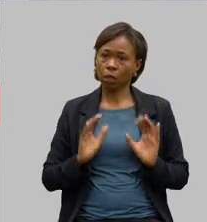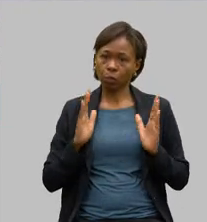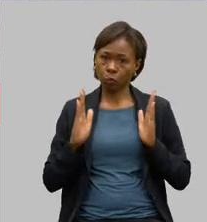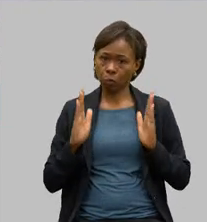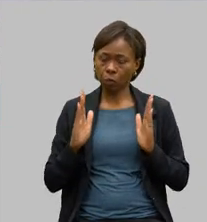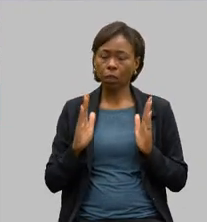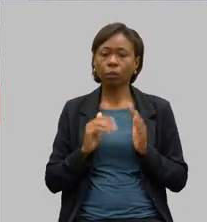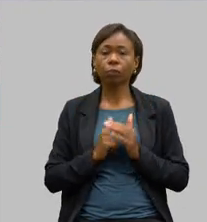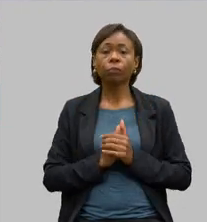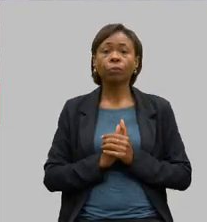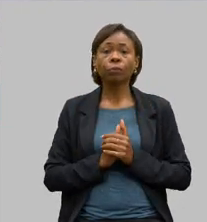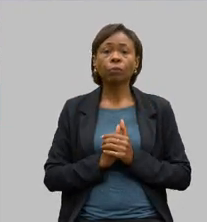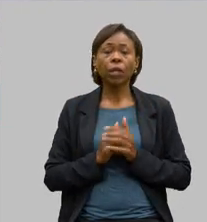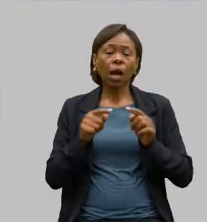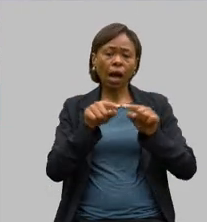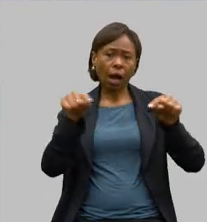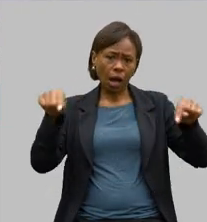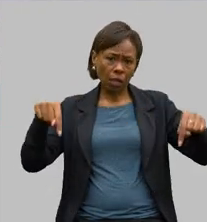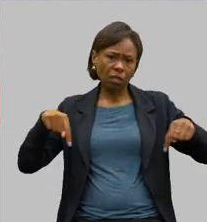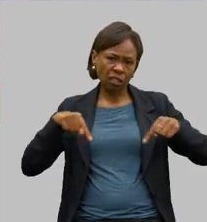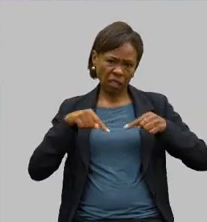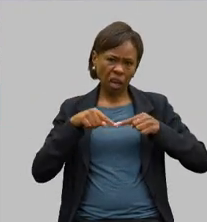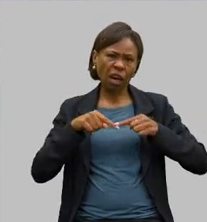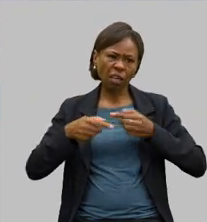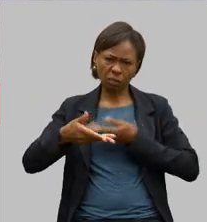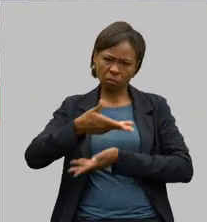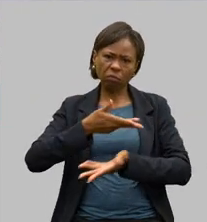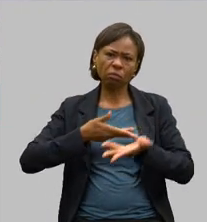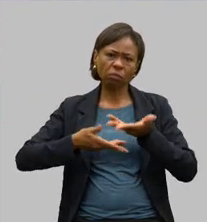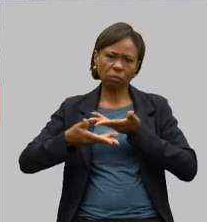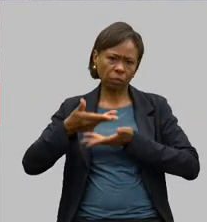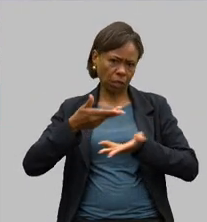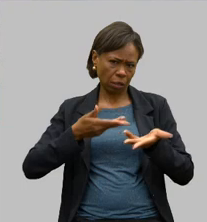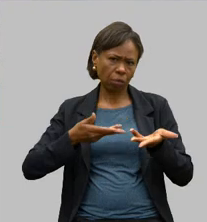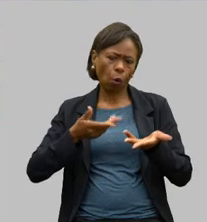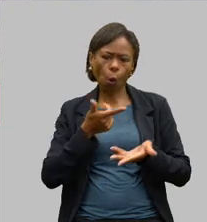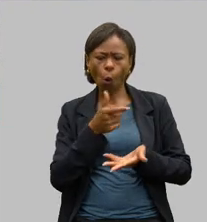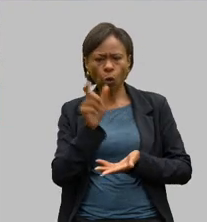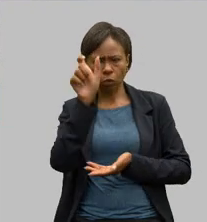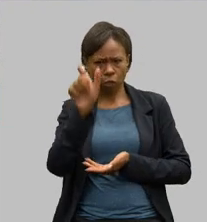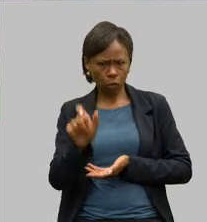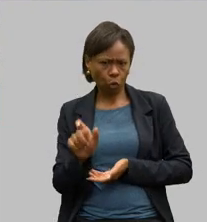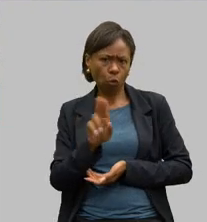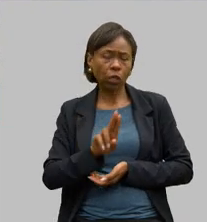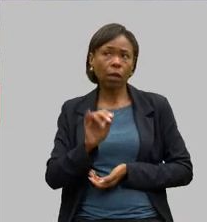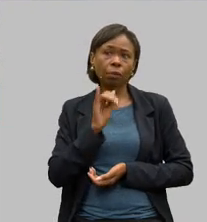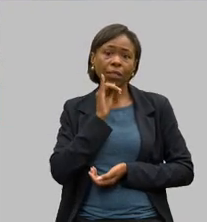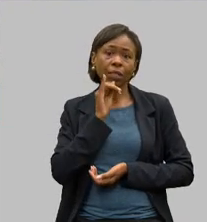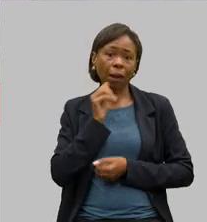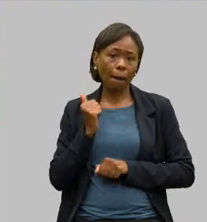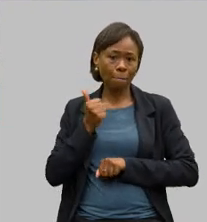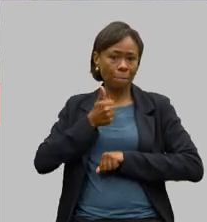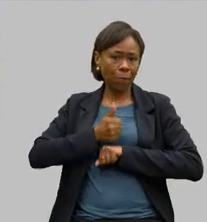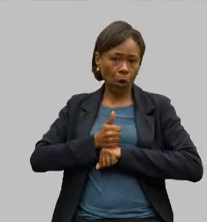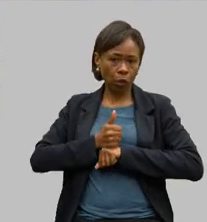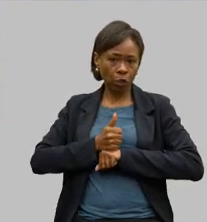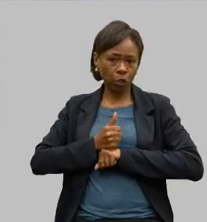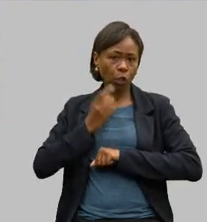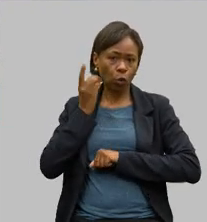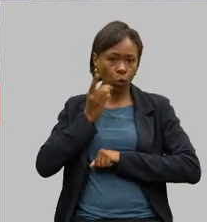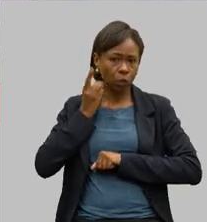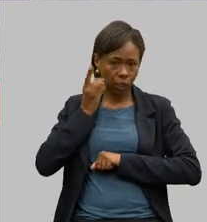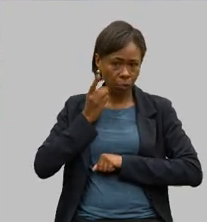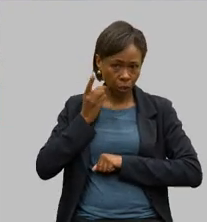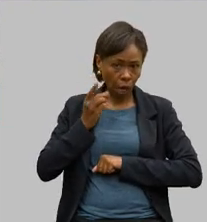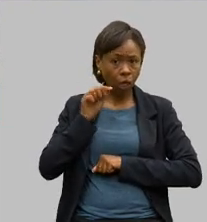compartilhar a sala ela já compartilha né a posse mesmo da Assembleia dos deputados eh foi